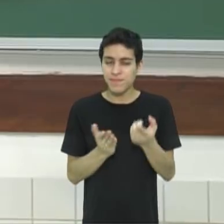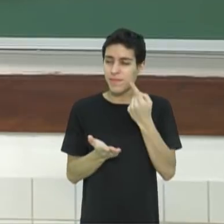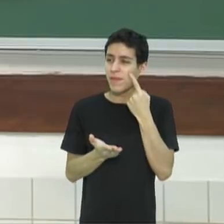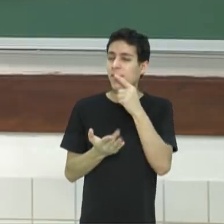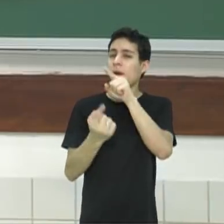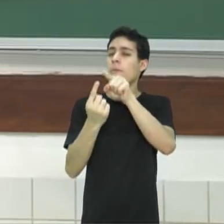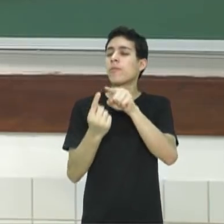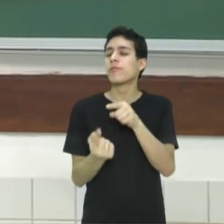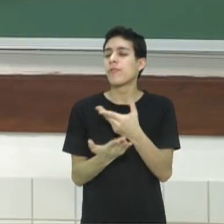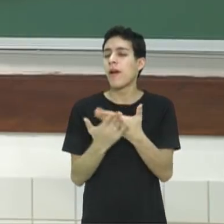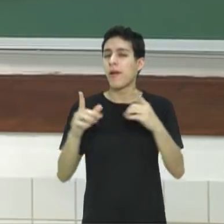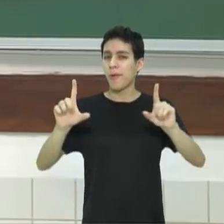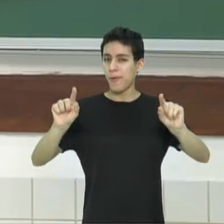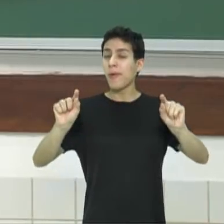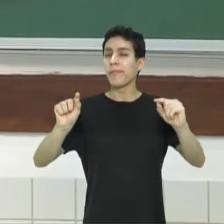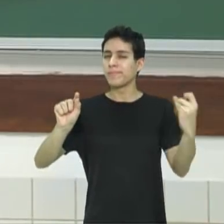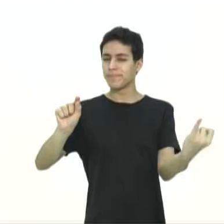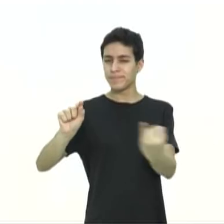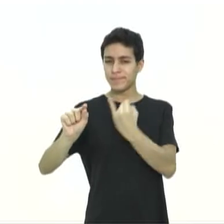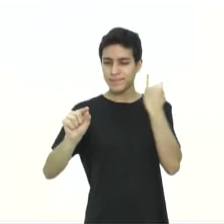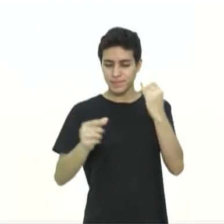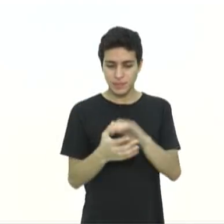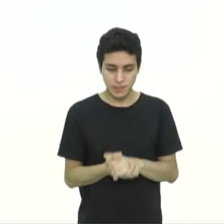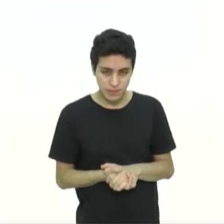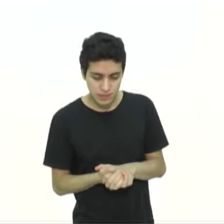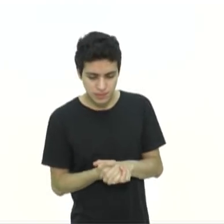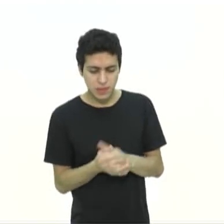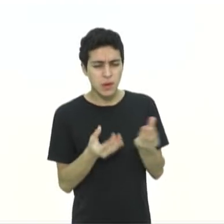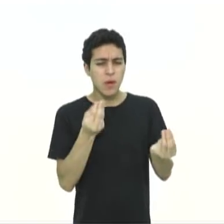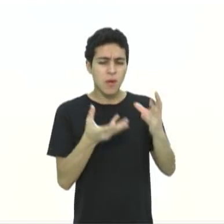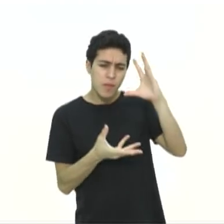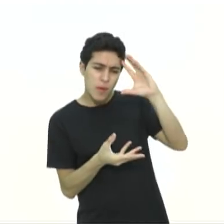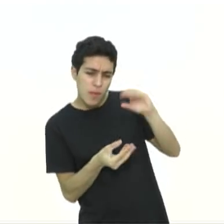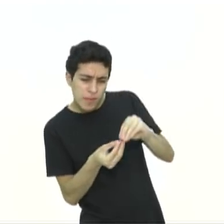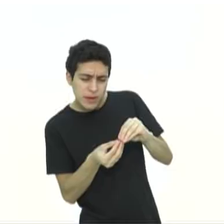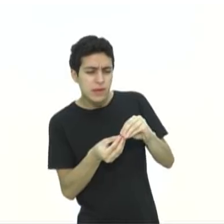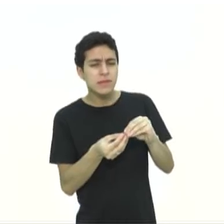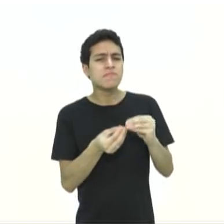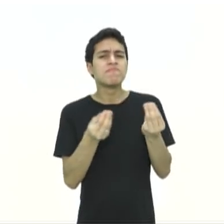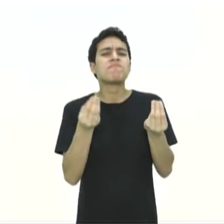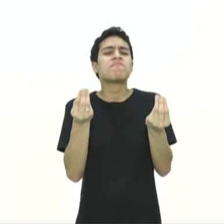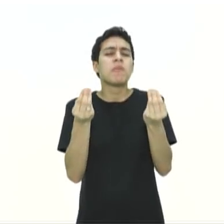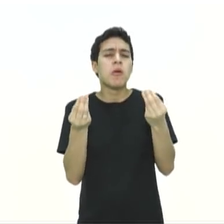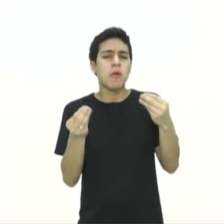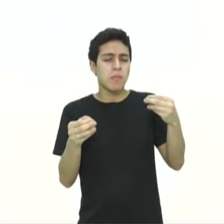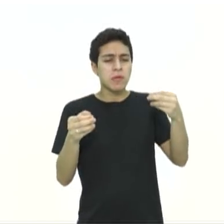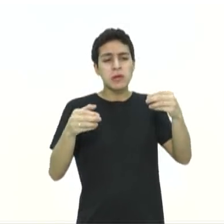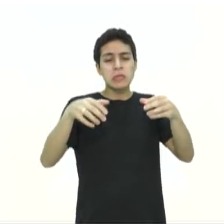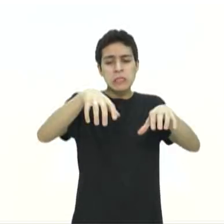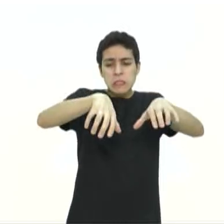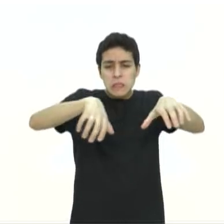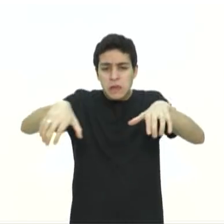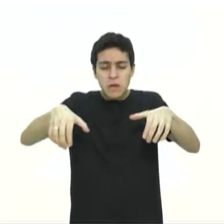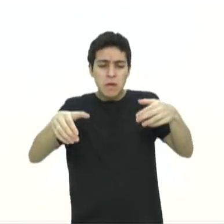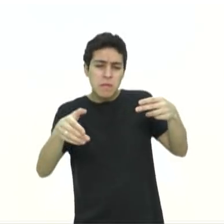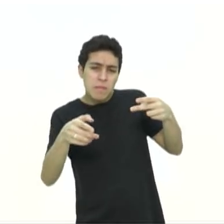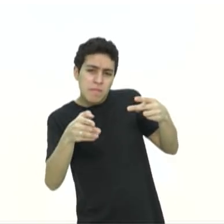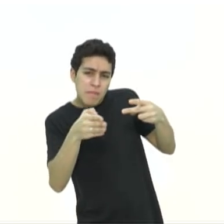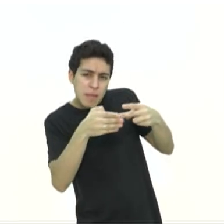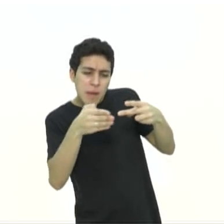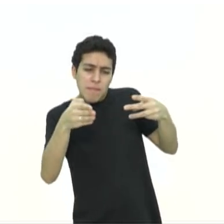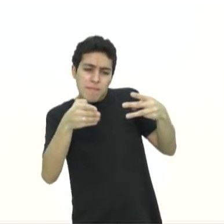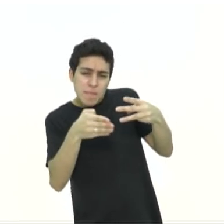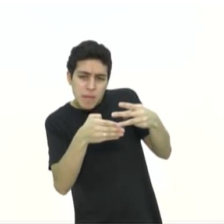muito importantes. Compreender a importância dos setores secundário e terciário para o desenvolvimento do